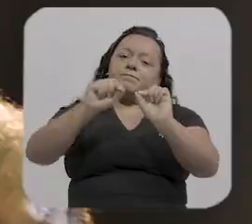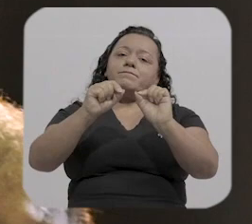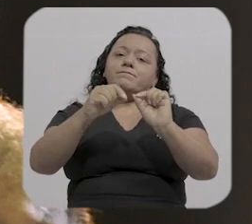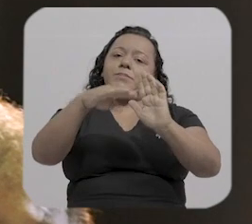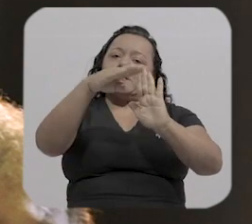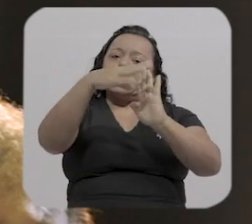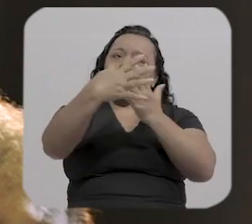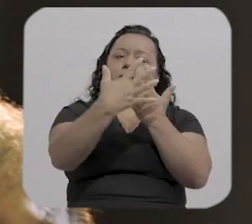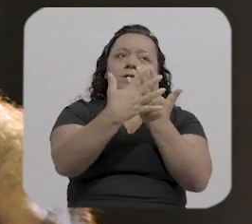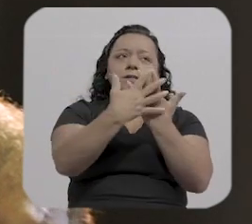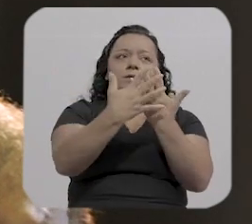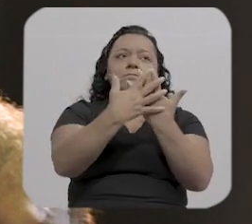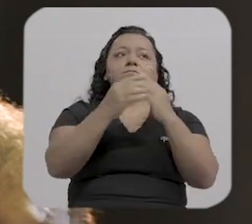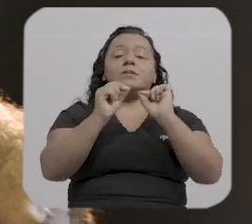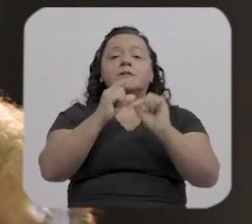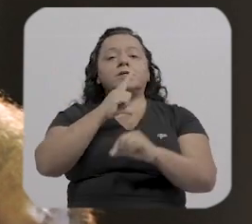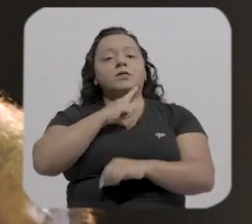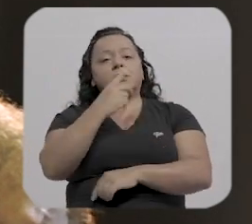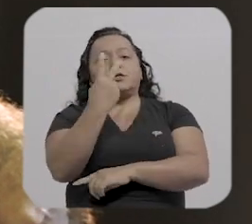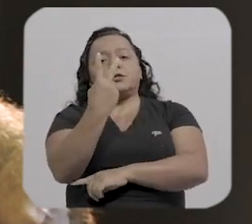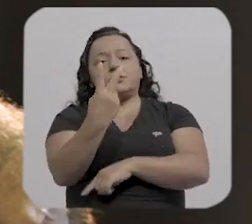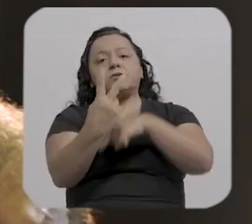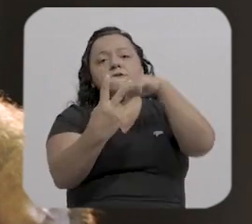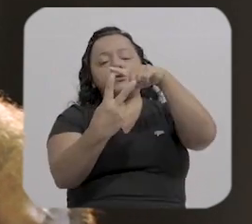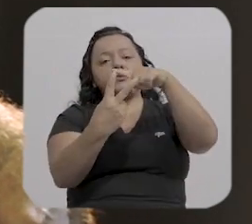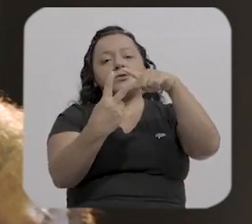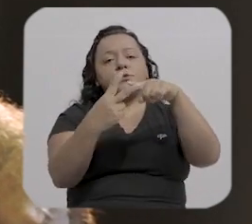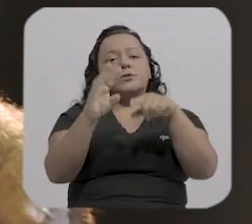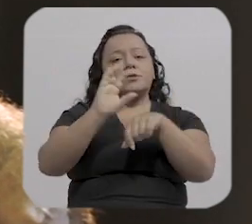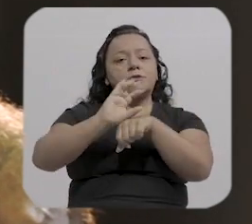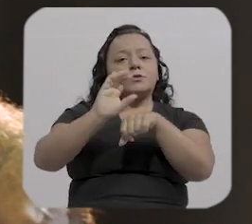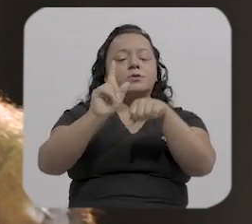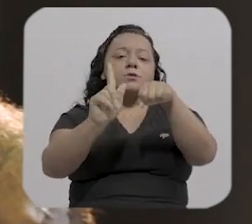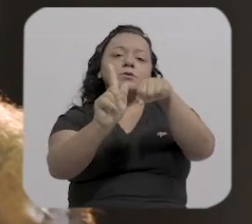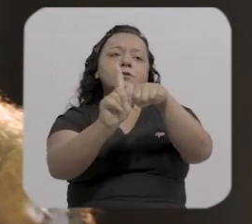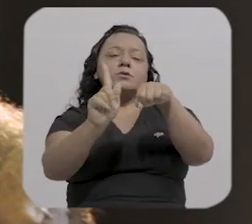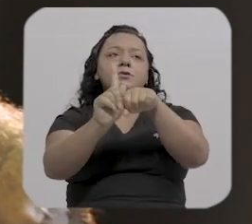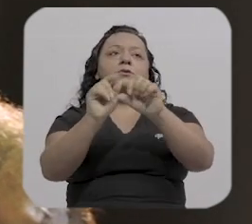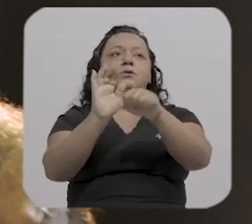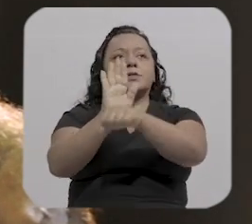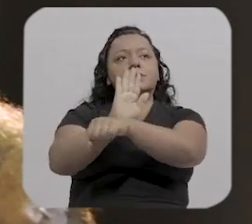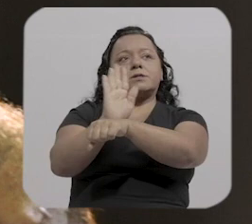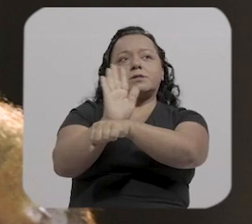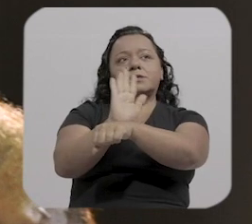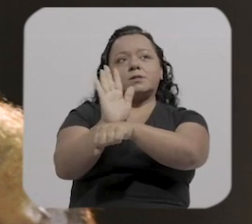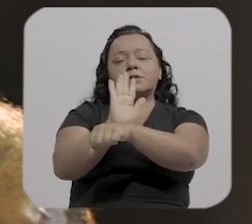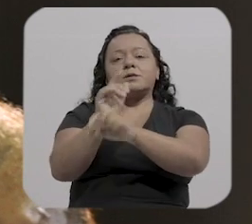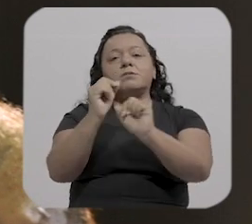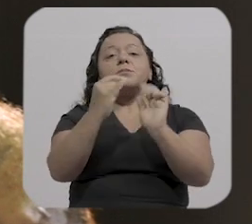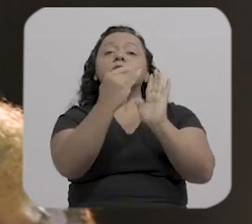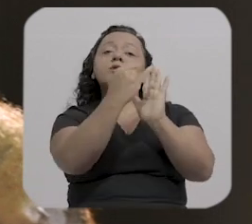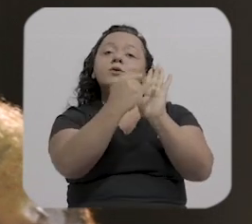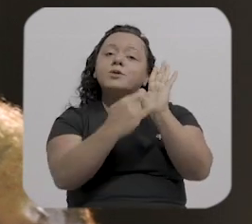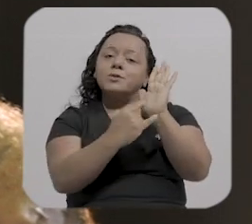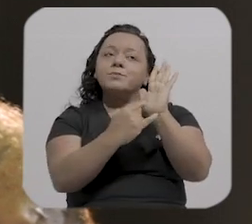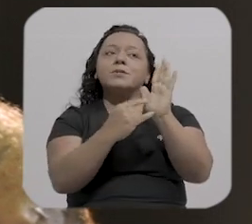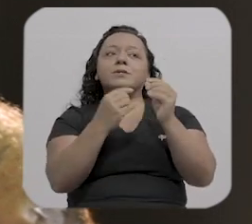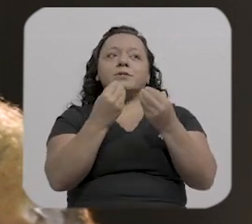grade, né? Aí eu tinha dois cursos, o de graduação e o de cinema documentário,